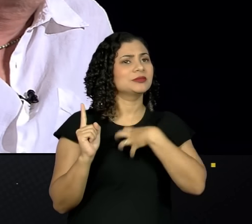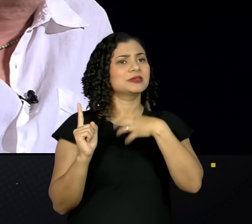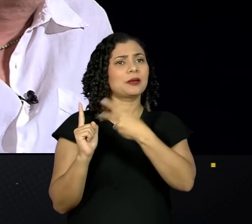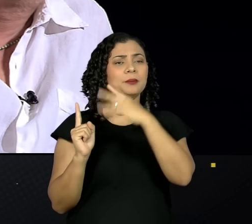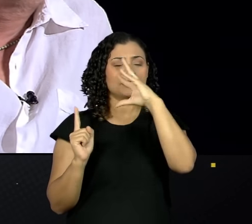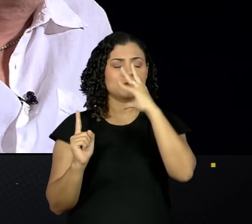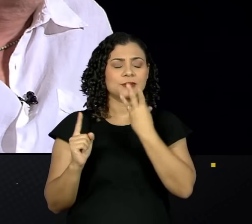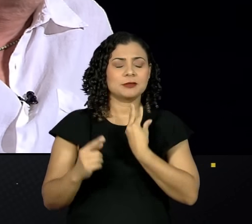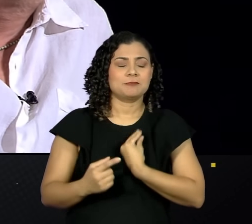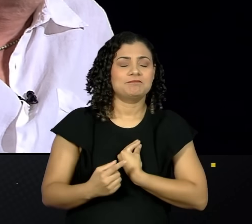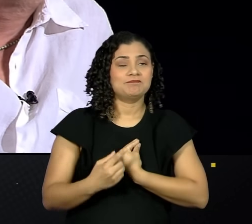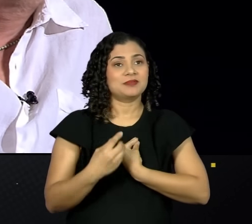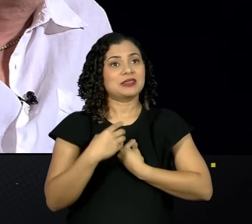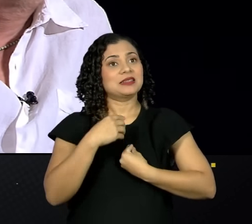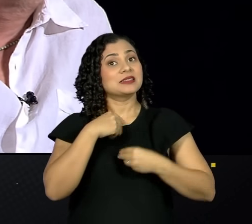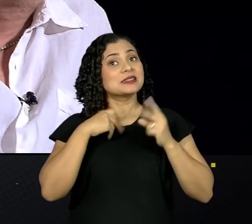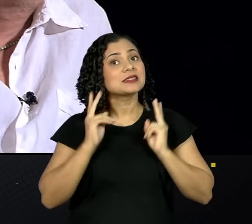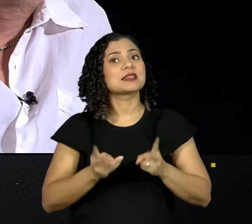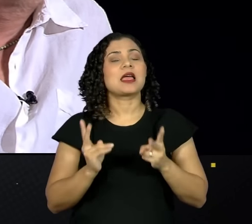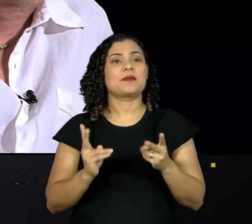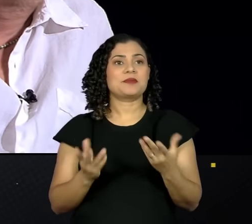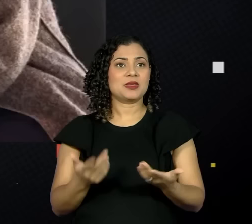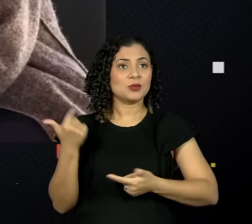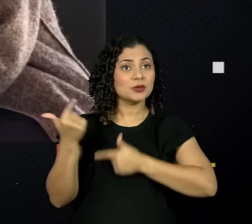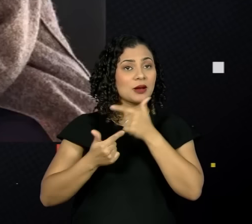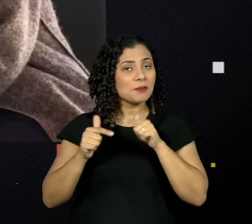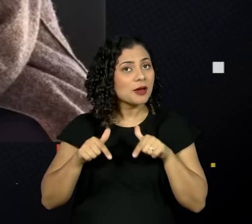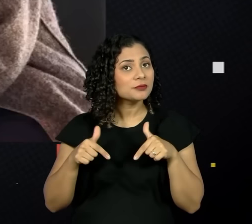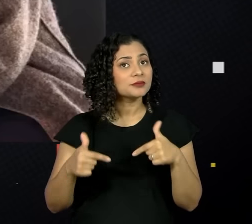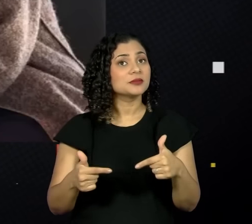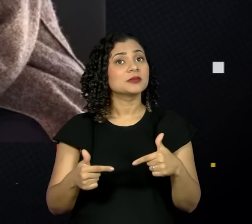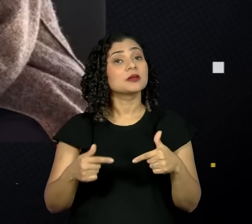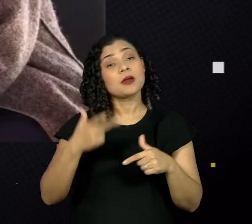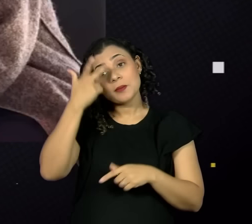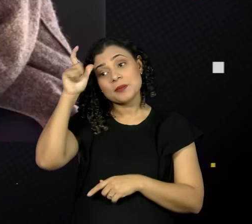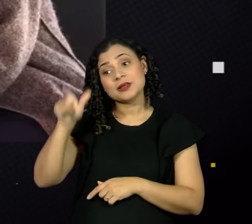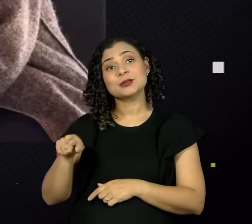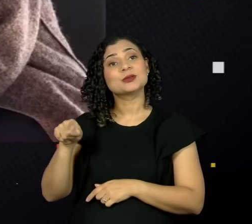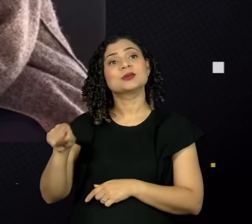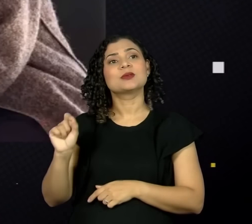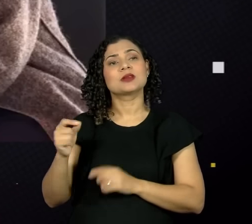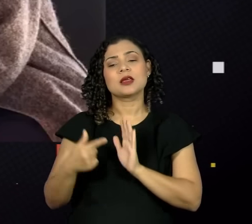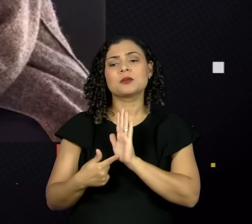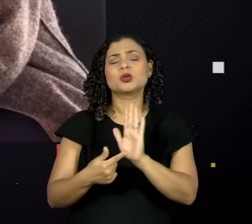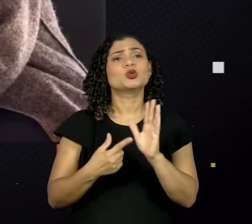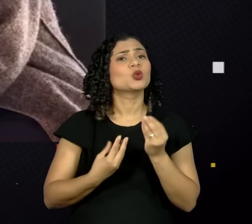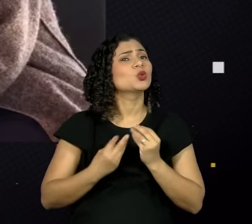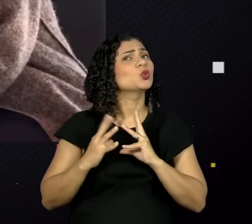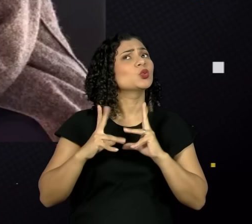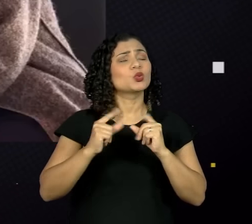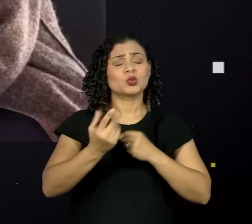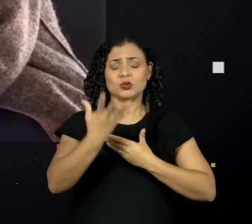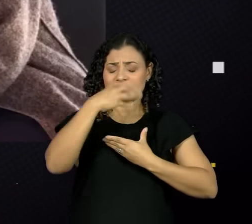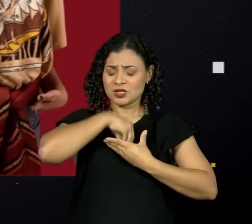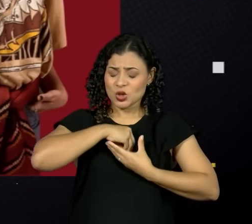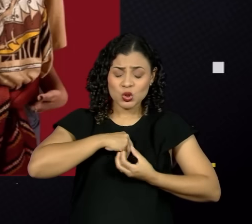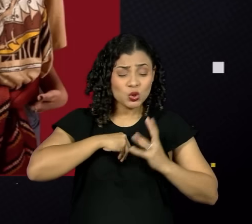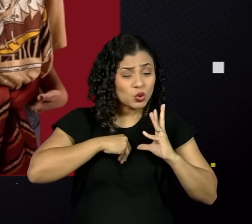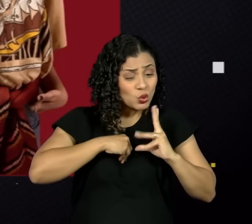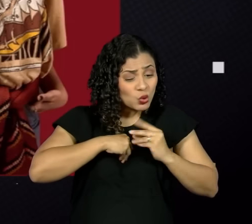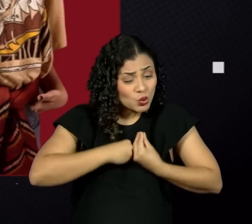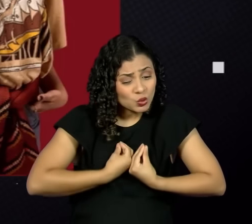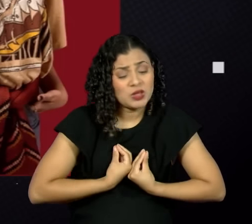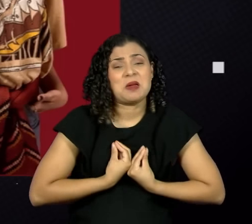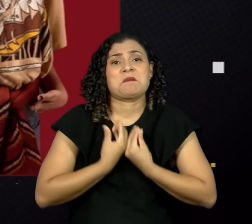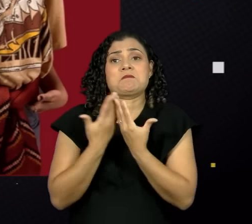espiritualidade com muita devoção ao nosso Ofício uma pessoa que colocou na mesa tudo que ele tinha a serviço e tem né